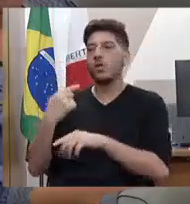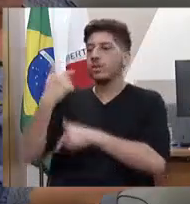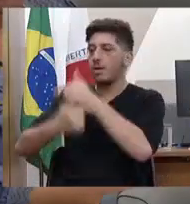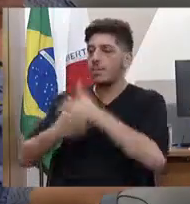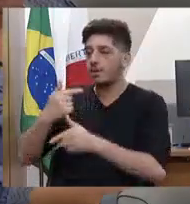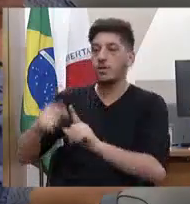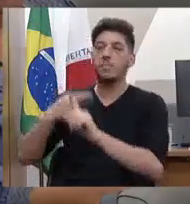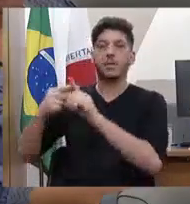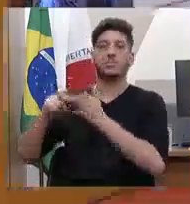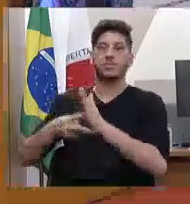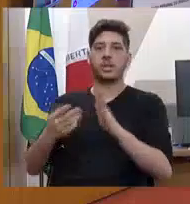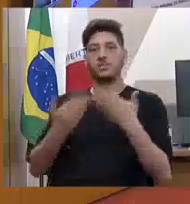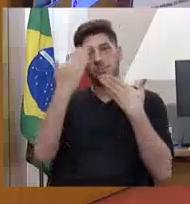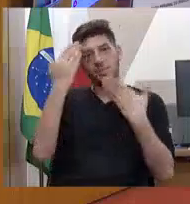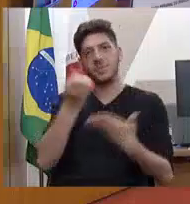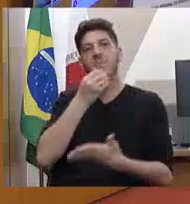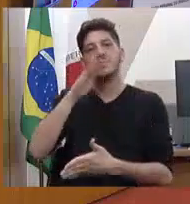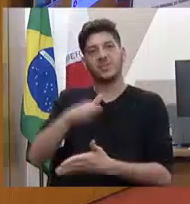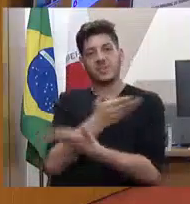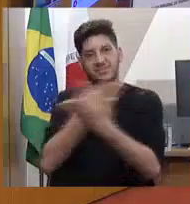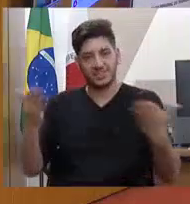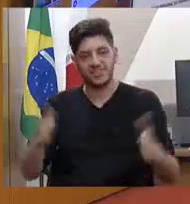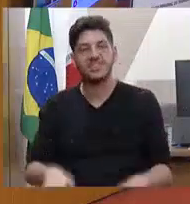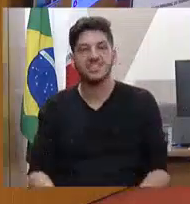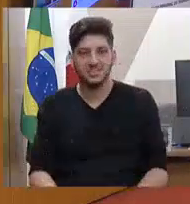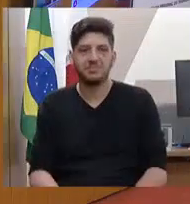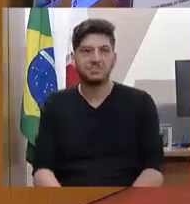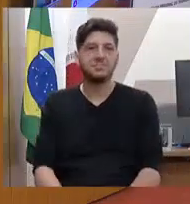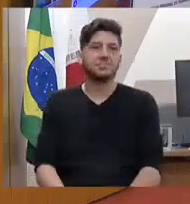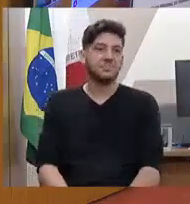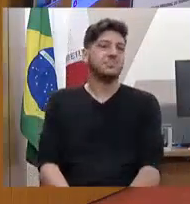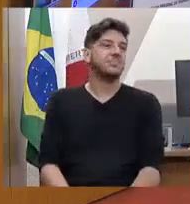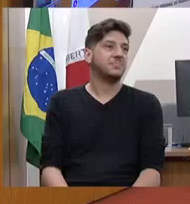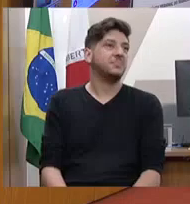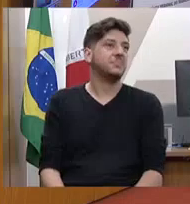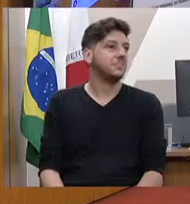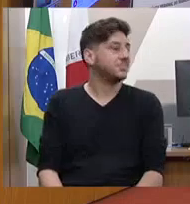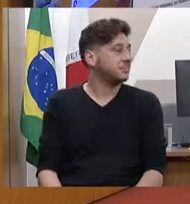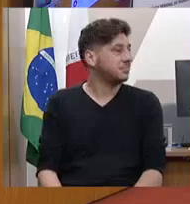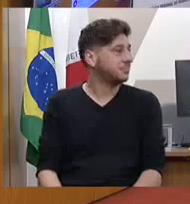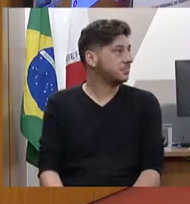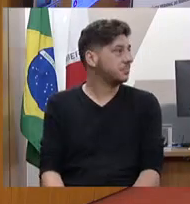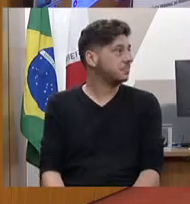Obrigada e boa tarde obrigado Bianca o último inscrito